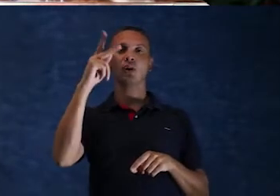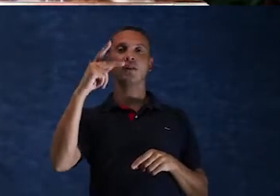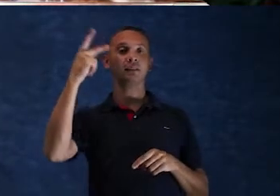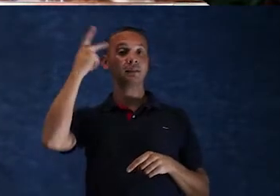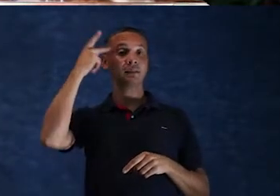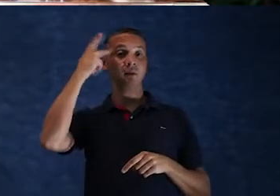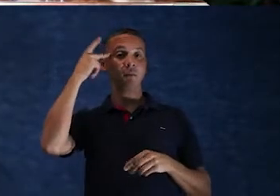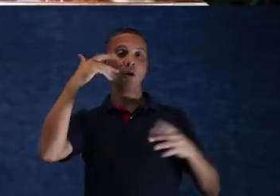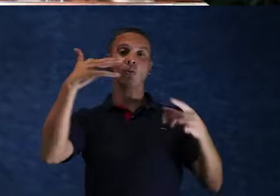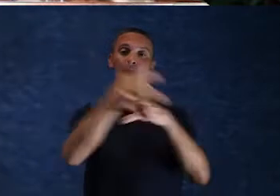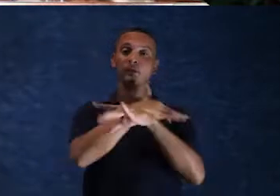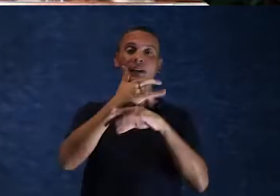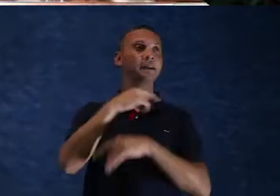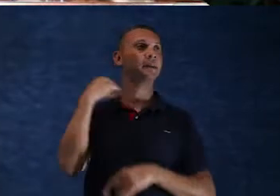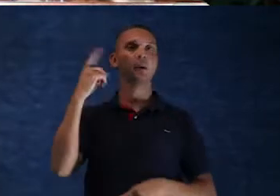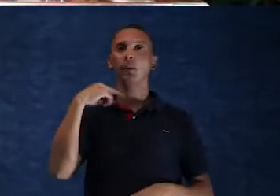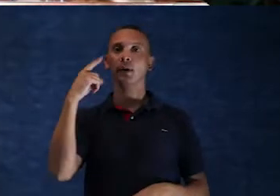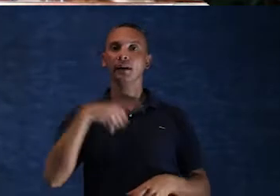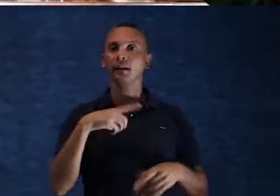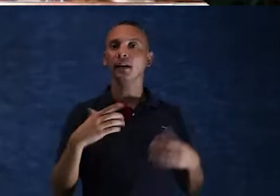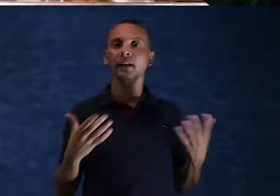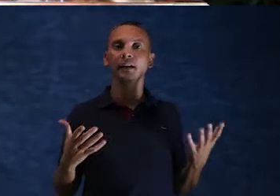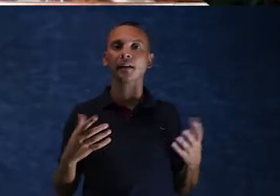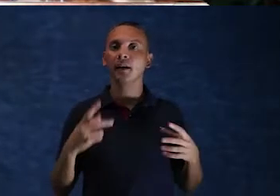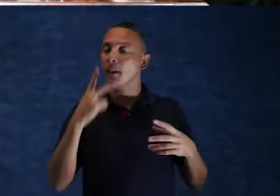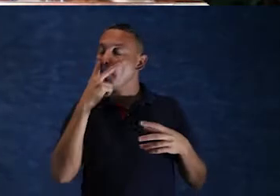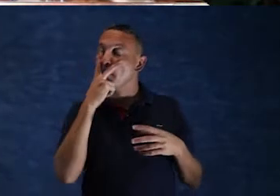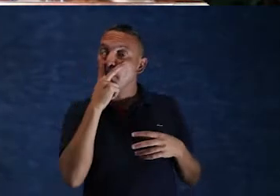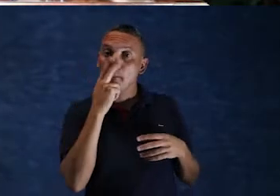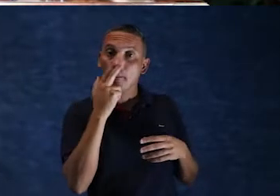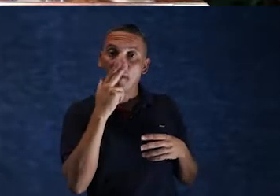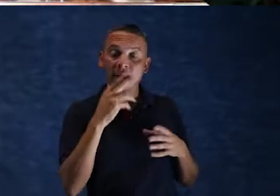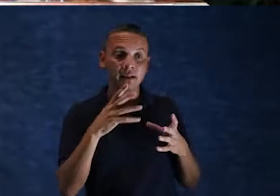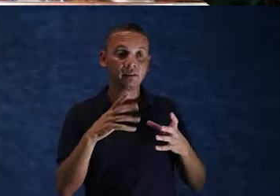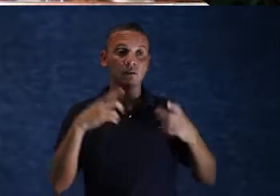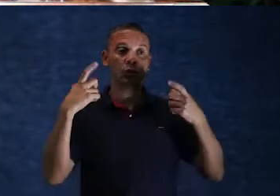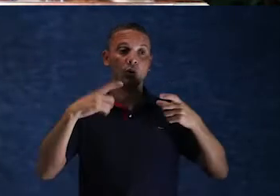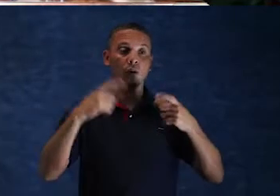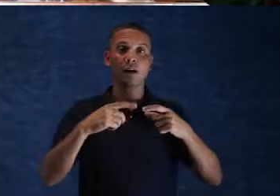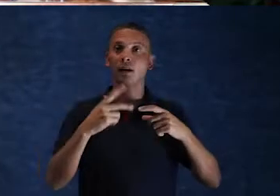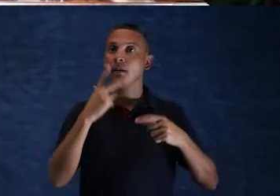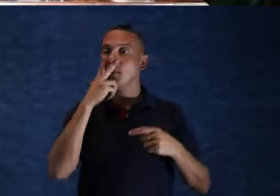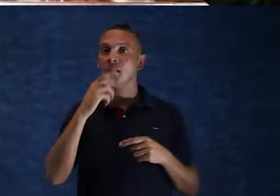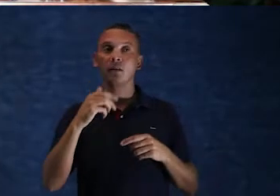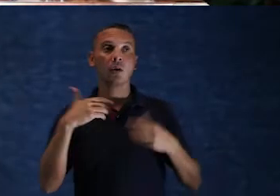a Paulicéia desvarada, pode ser também um espaço que provoca ou causa